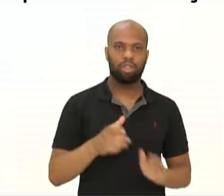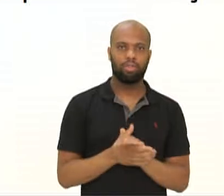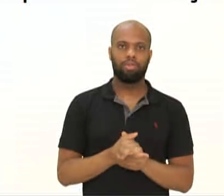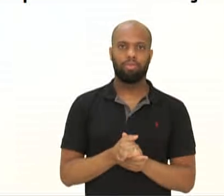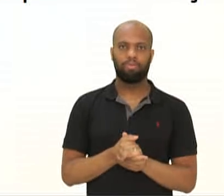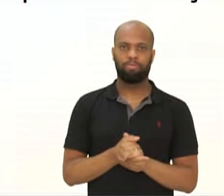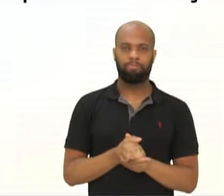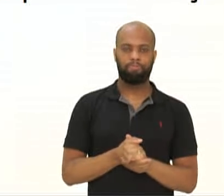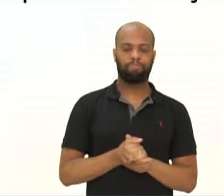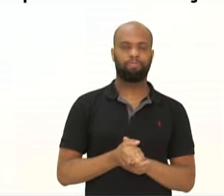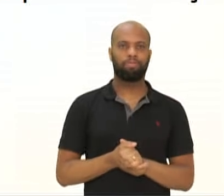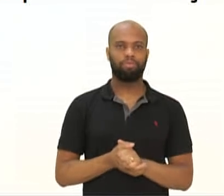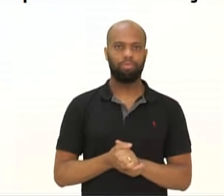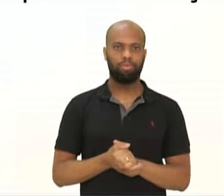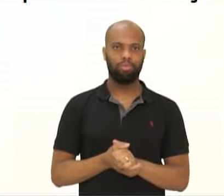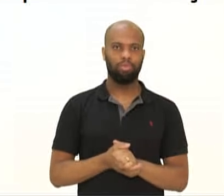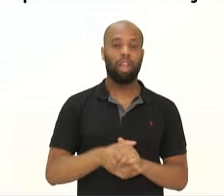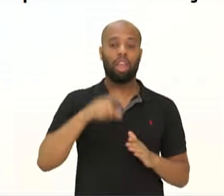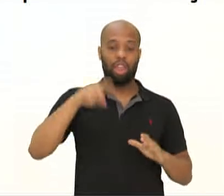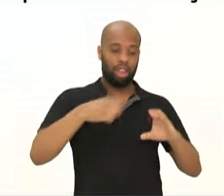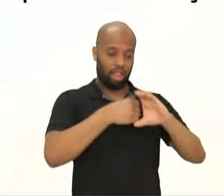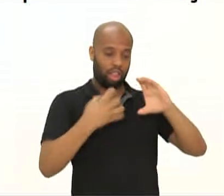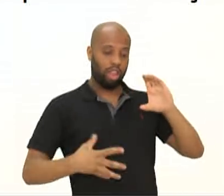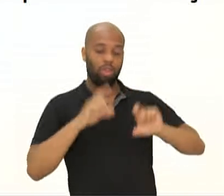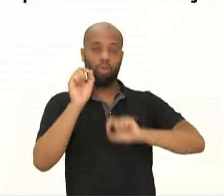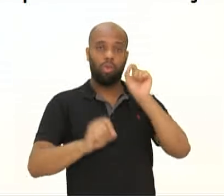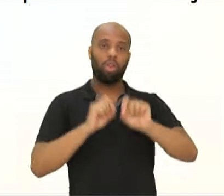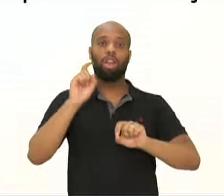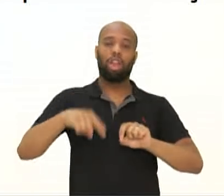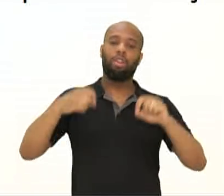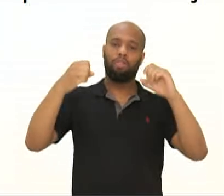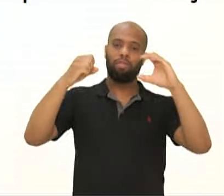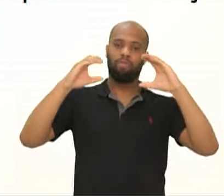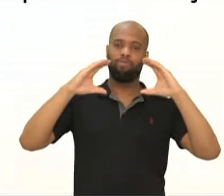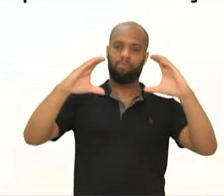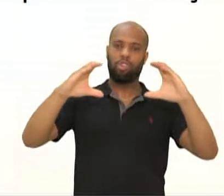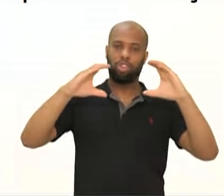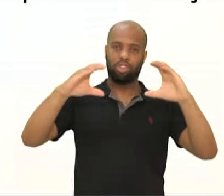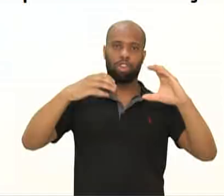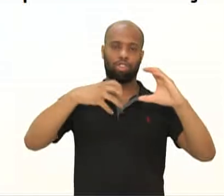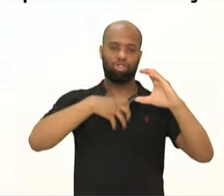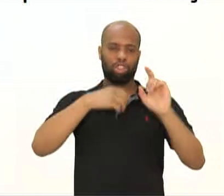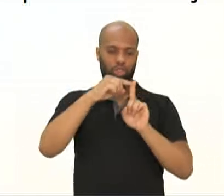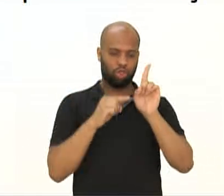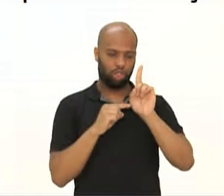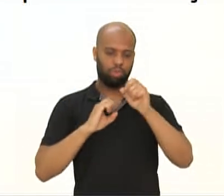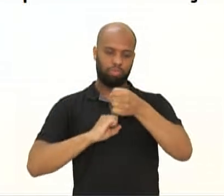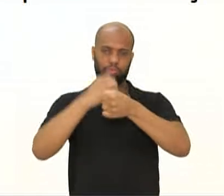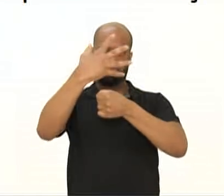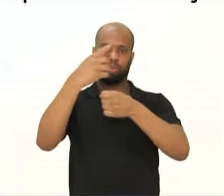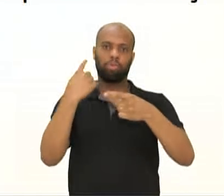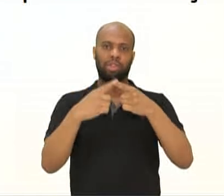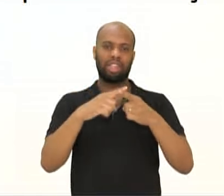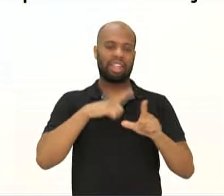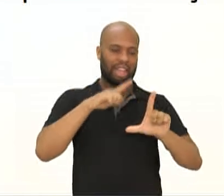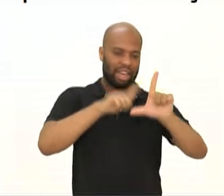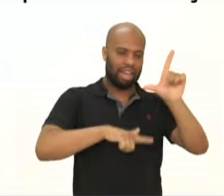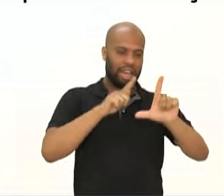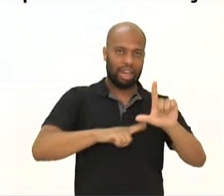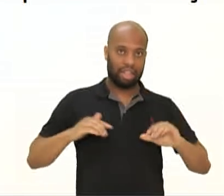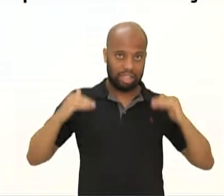dessa potência. Característica de função exponencial. A variável está no